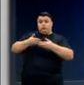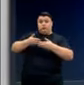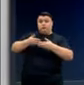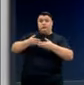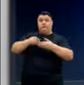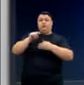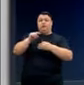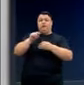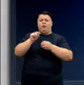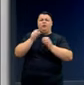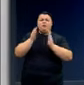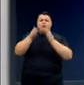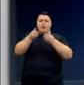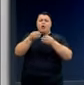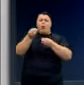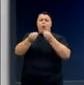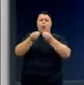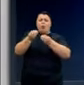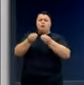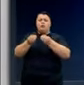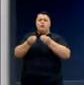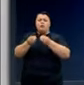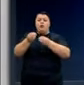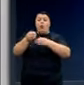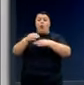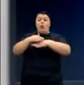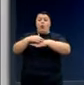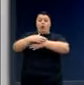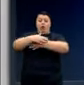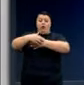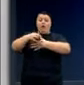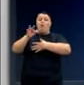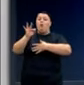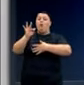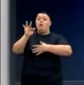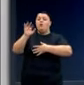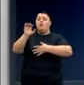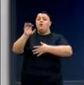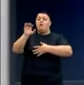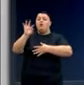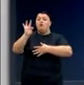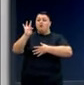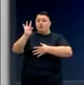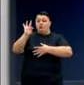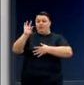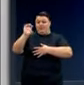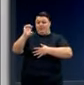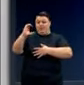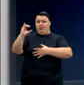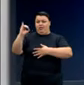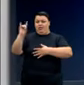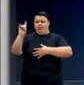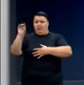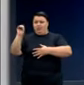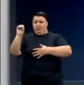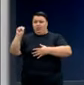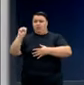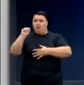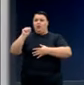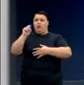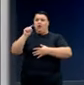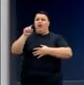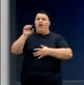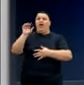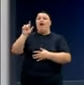dos tecidos, que está nessa fase aqui, da gástrula. Então, nós vamos falar bastante sobre a